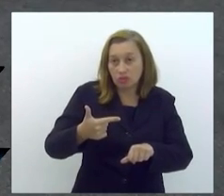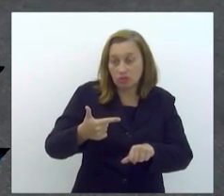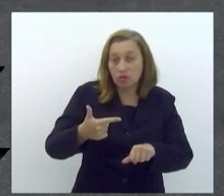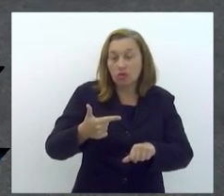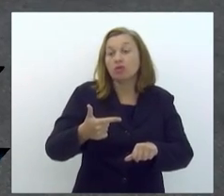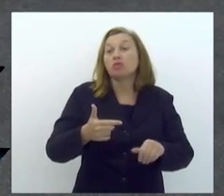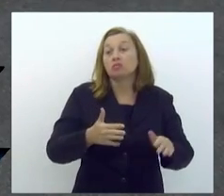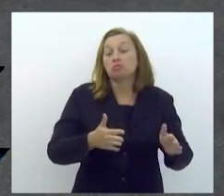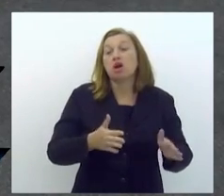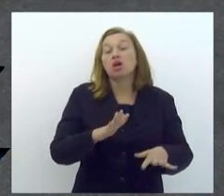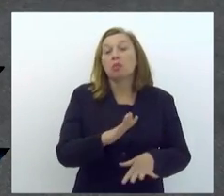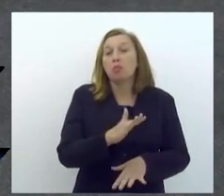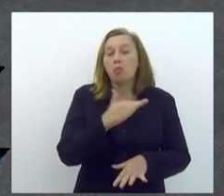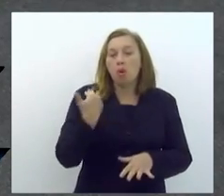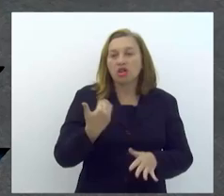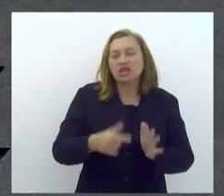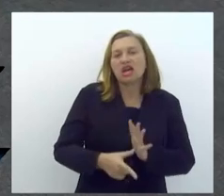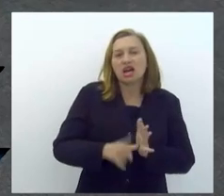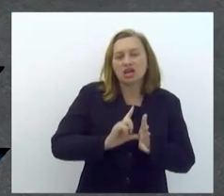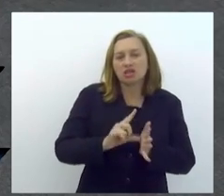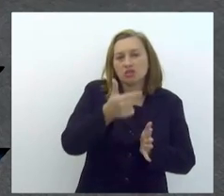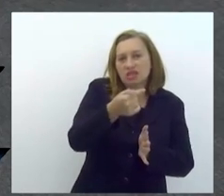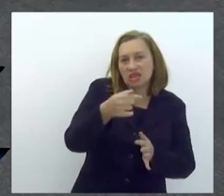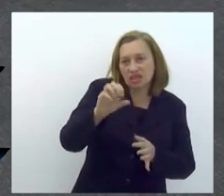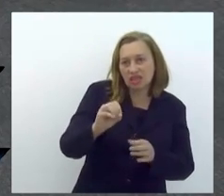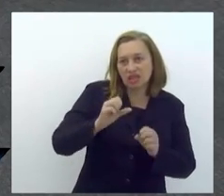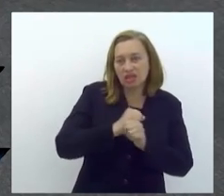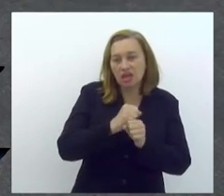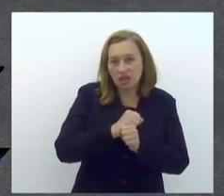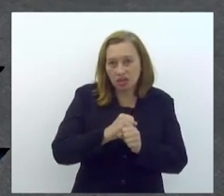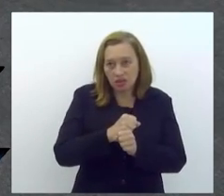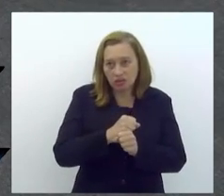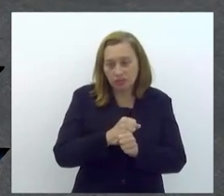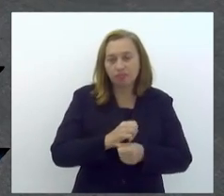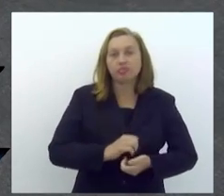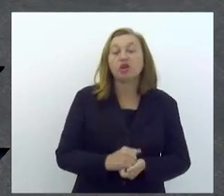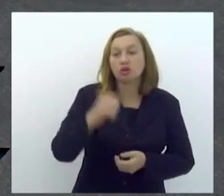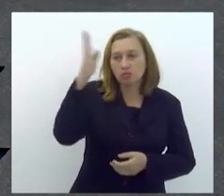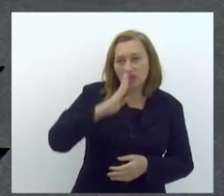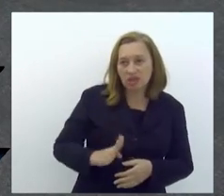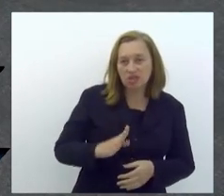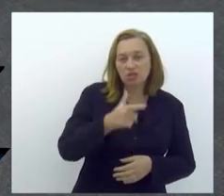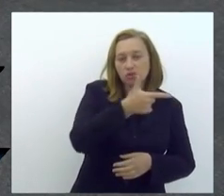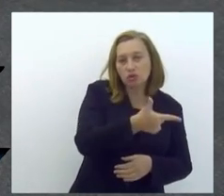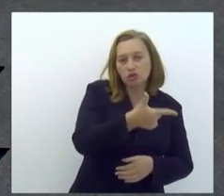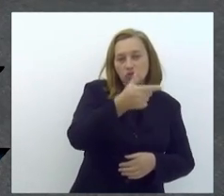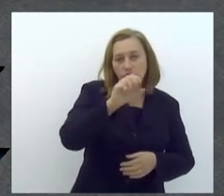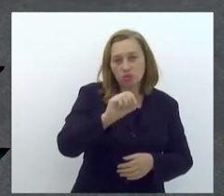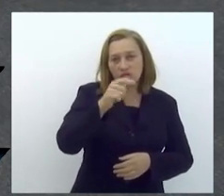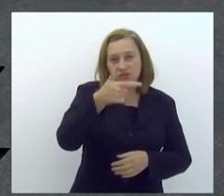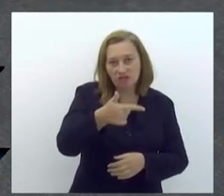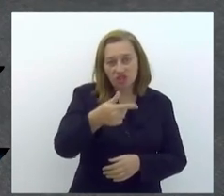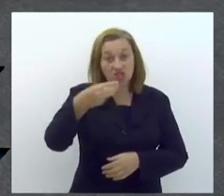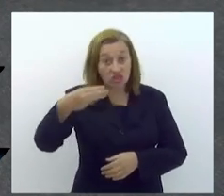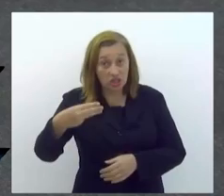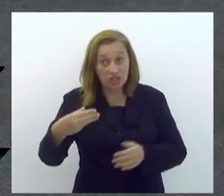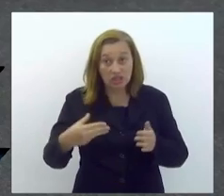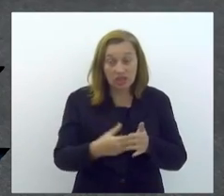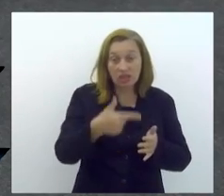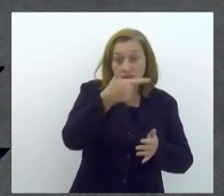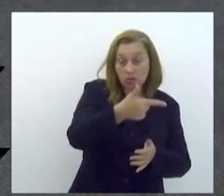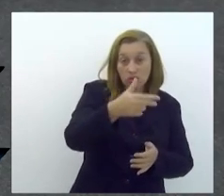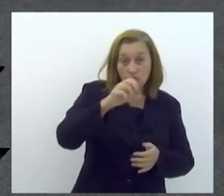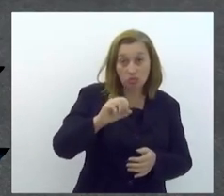no Brasil a estimativa do triênio 2023/2025 é de que